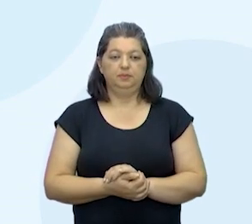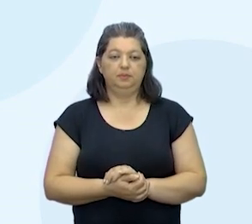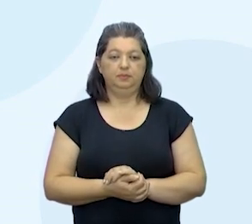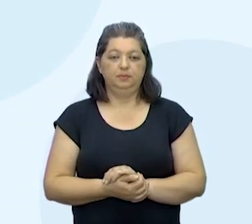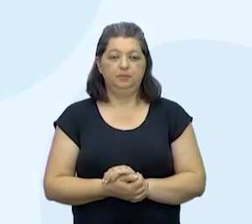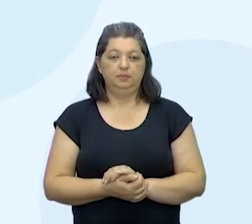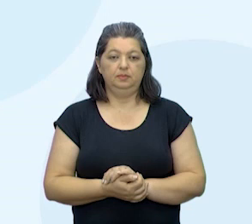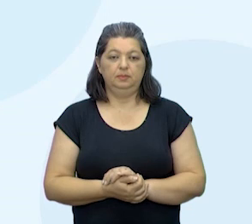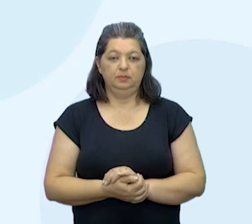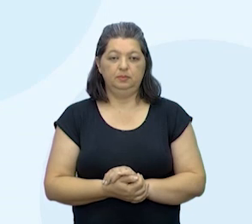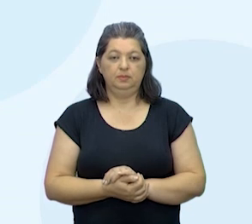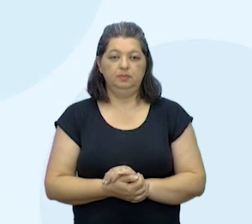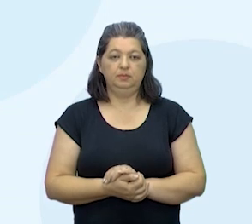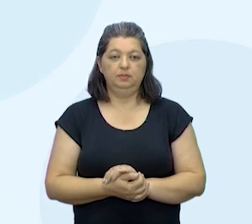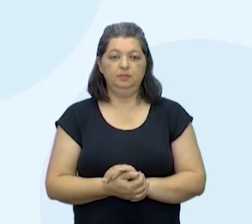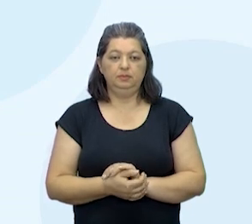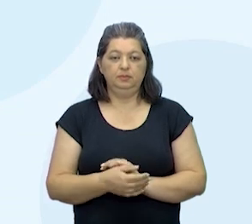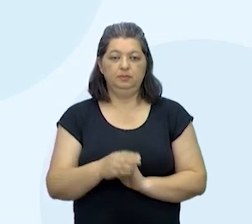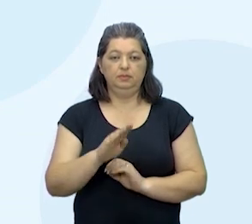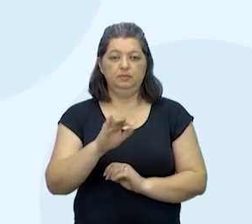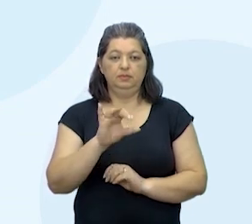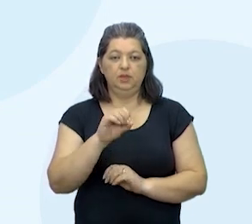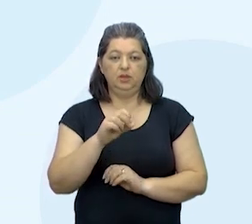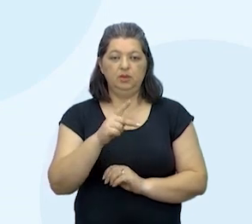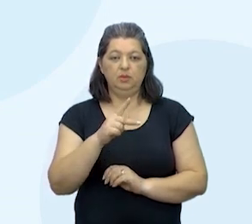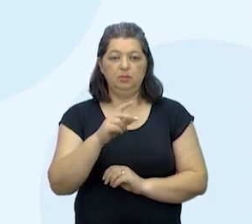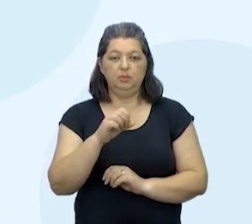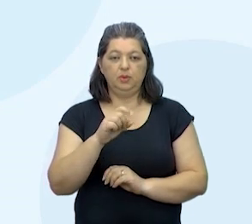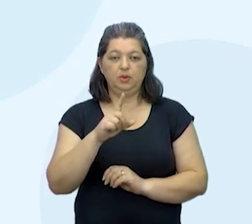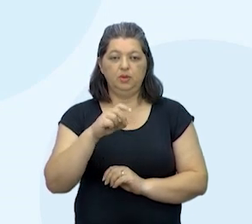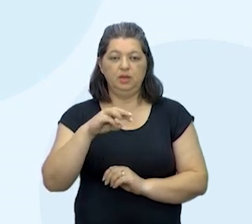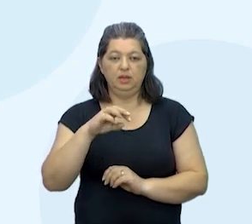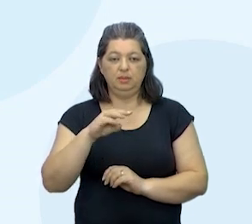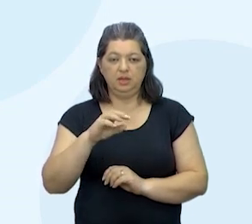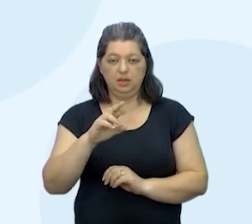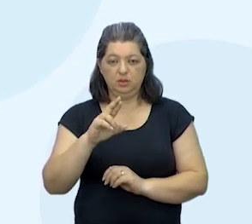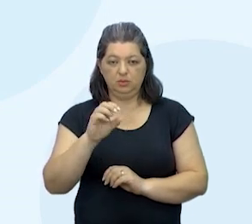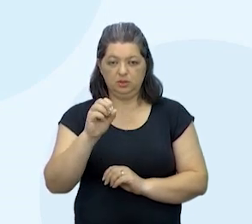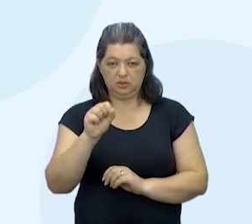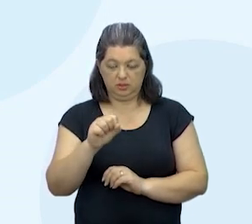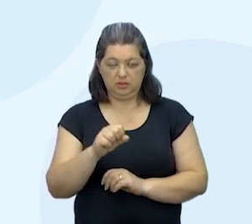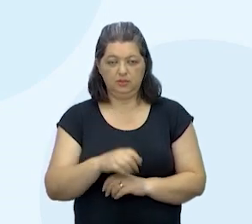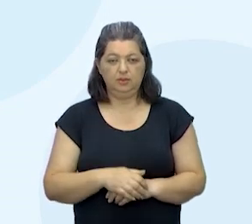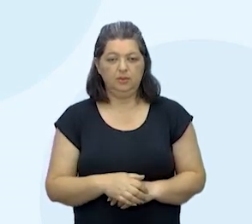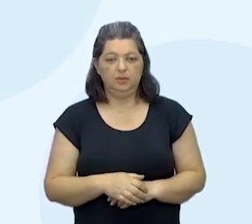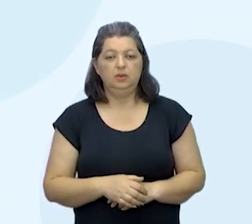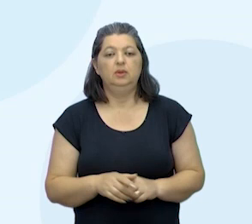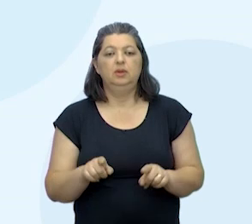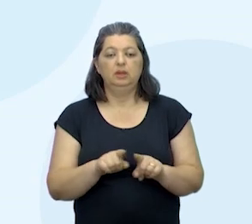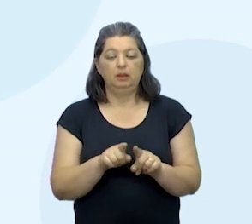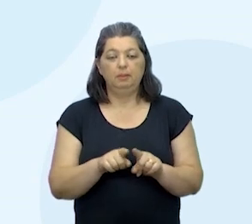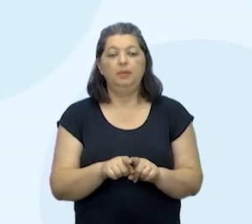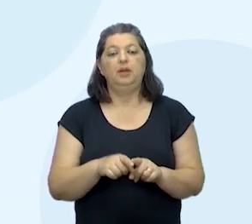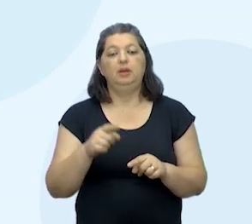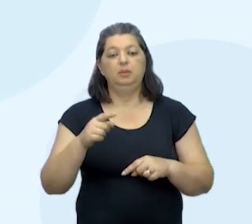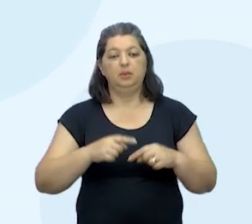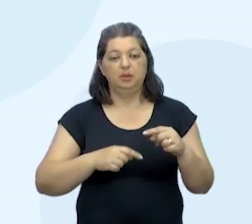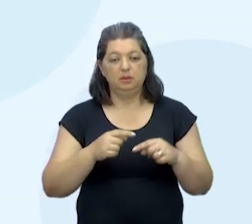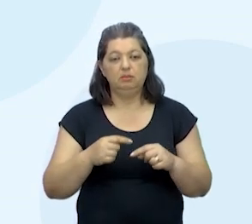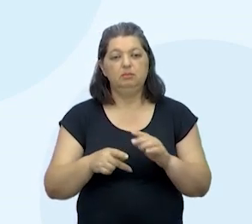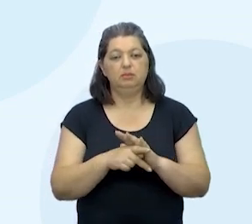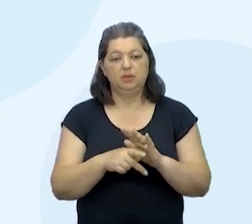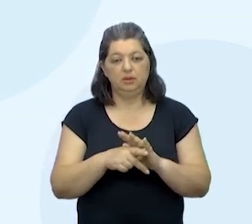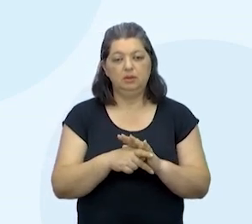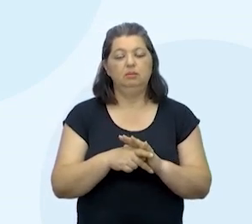E a gente vai começar a falar um pouquinho sobre biopolímeros, polímeros biodegradáveis e